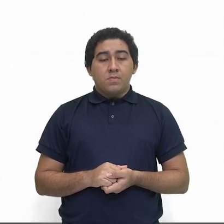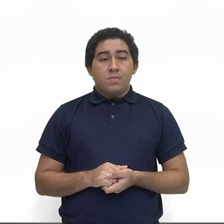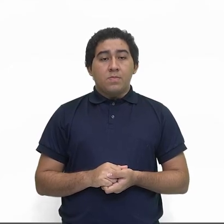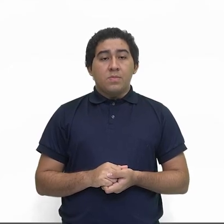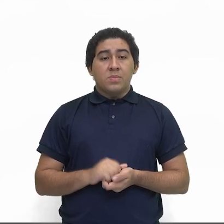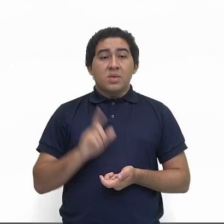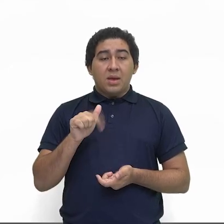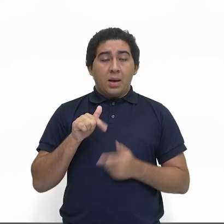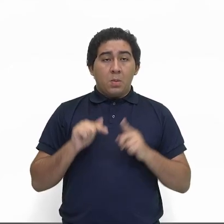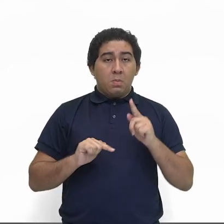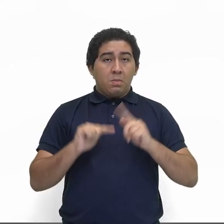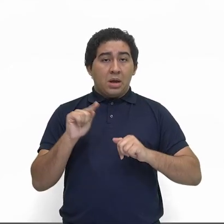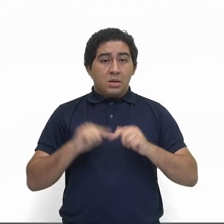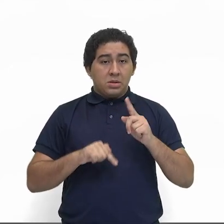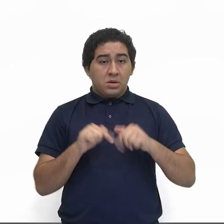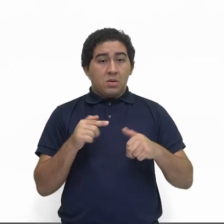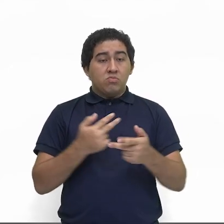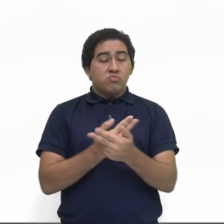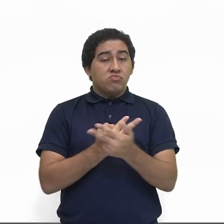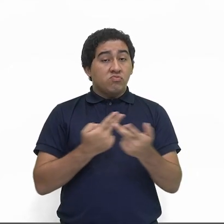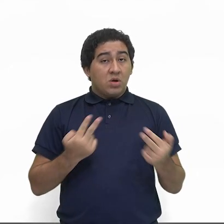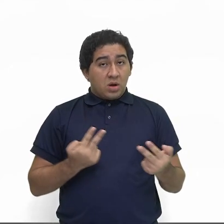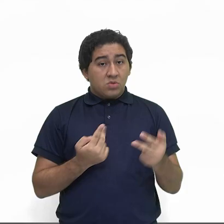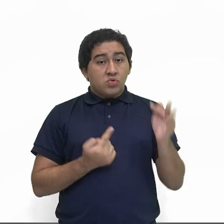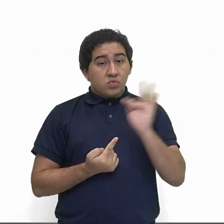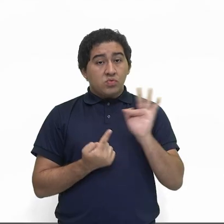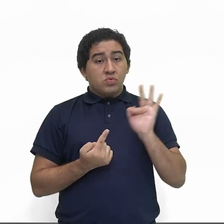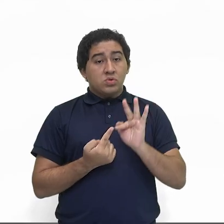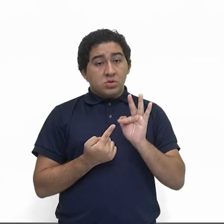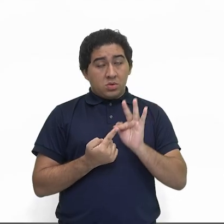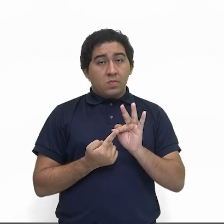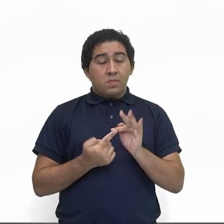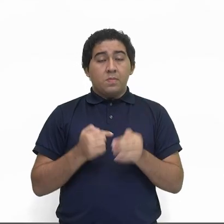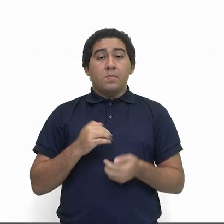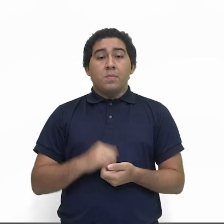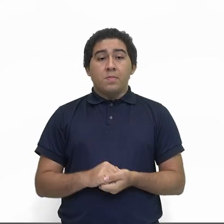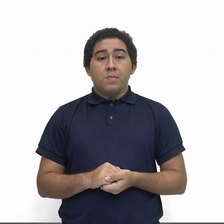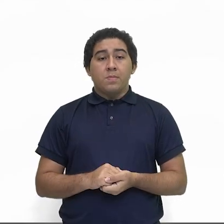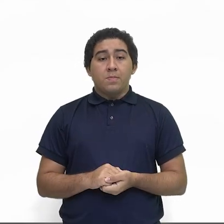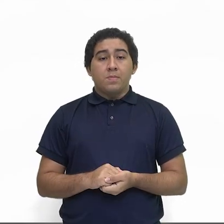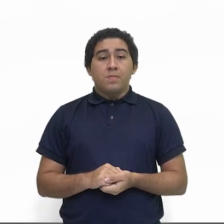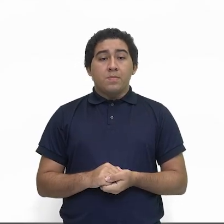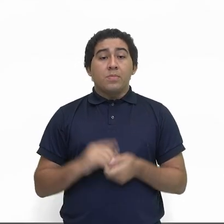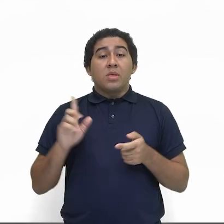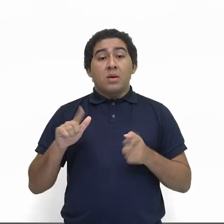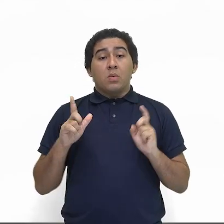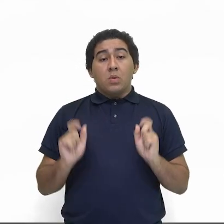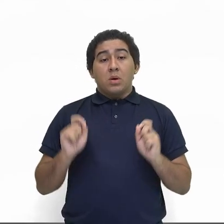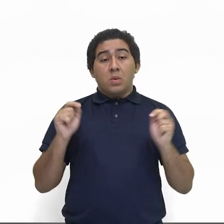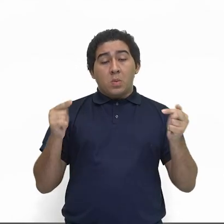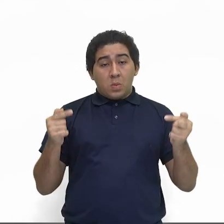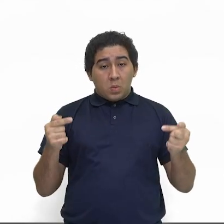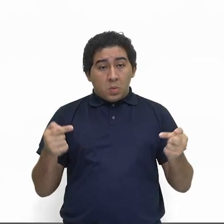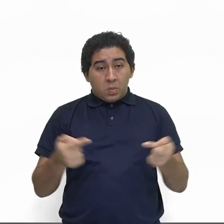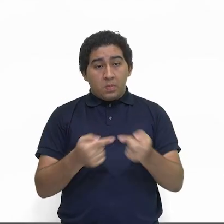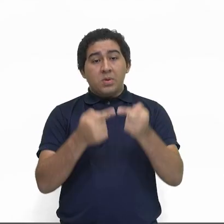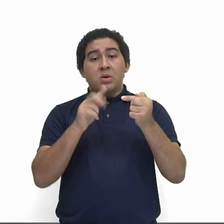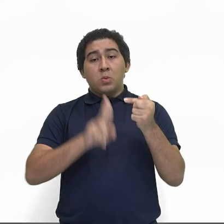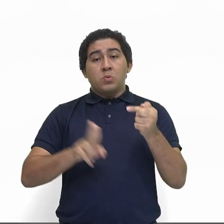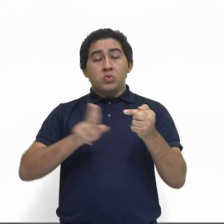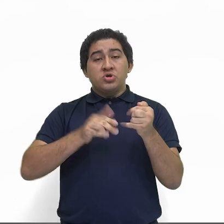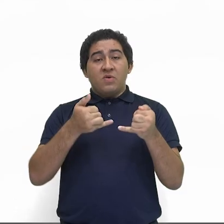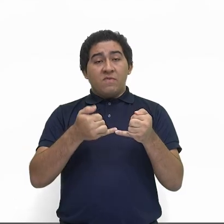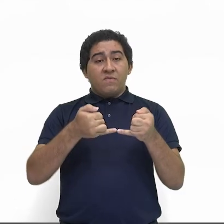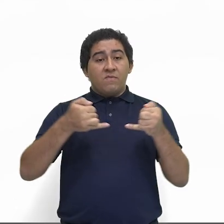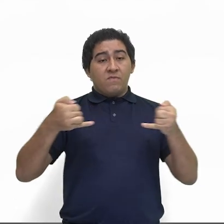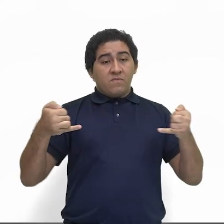de dispositivos de funções diversas, os quais são conectados por meio de fios.